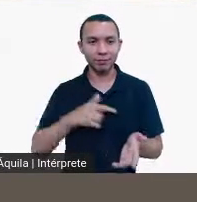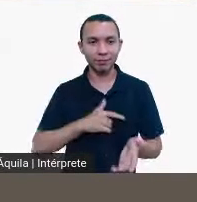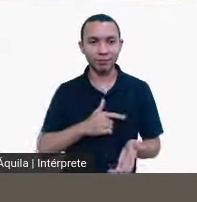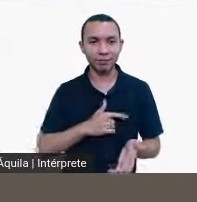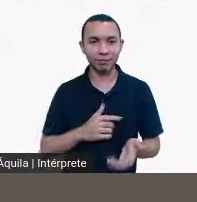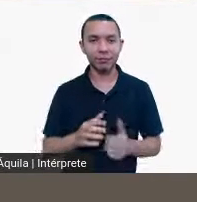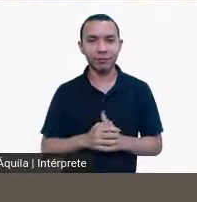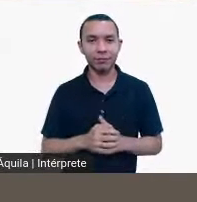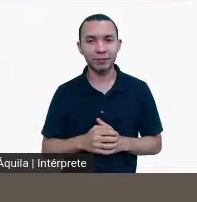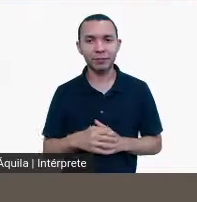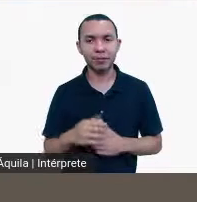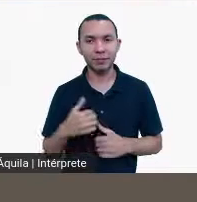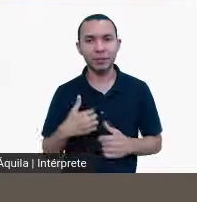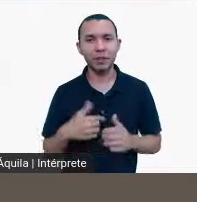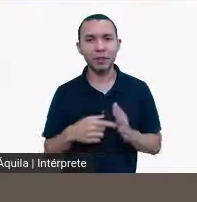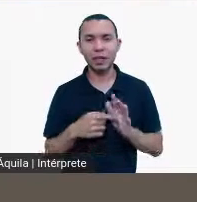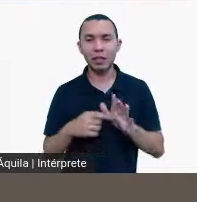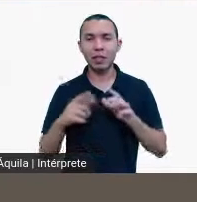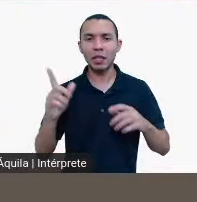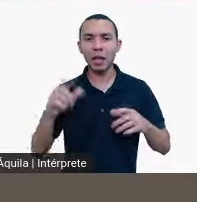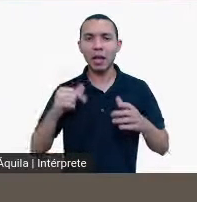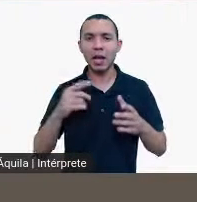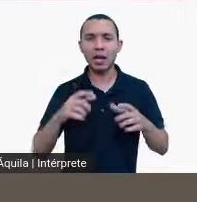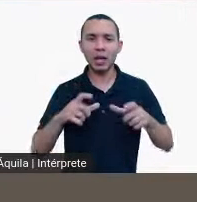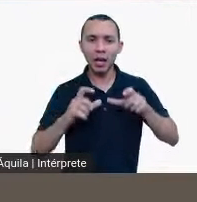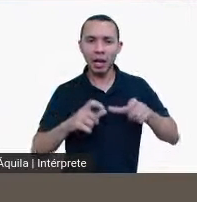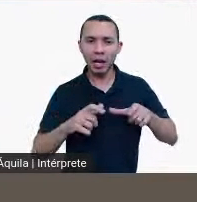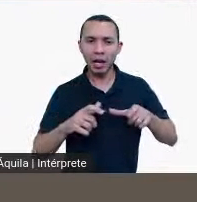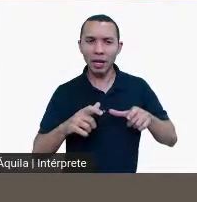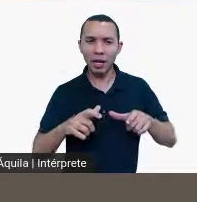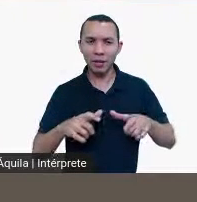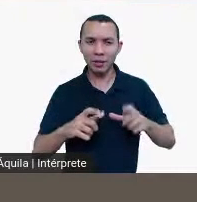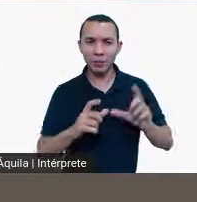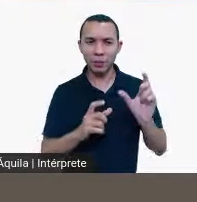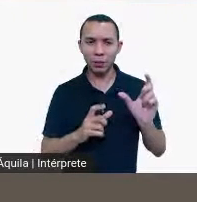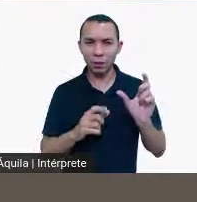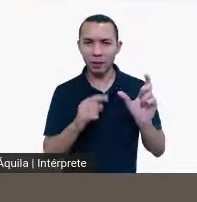eu vou, e aqui é um cartão em que há